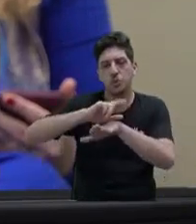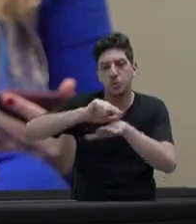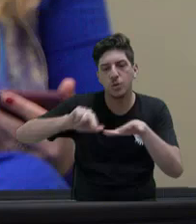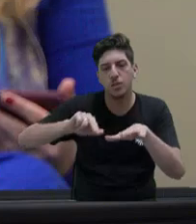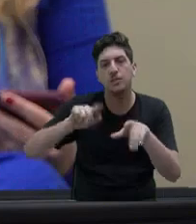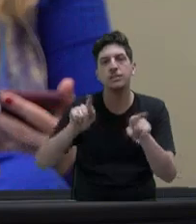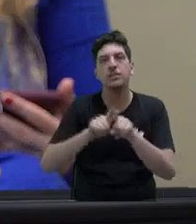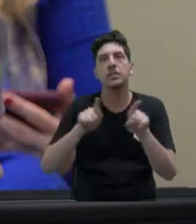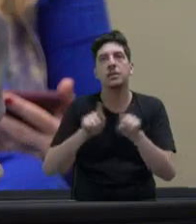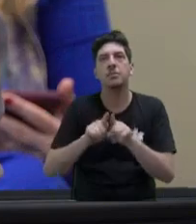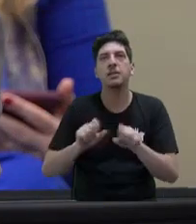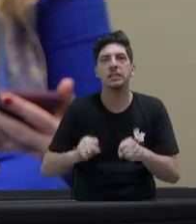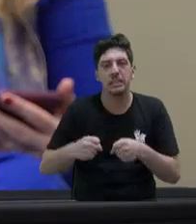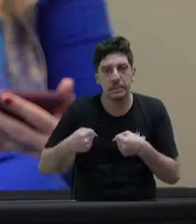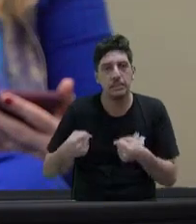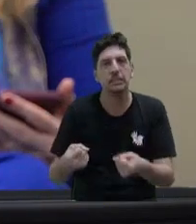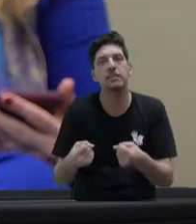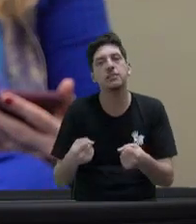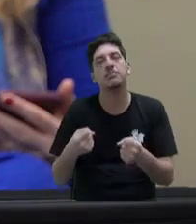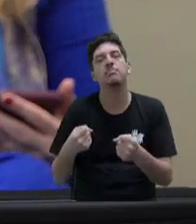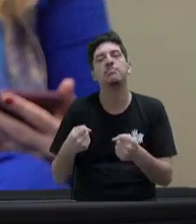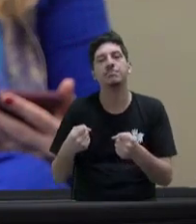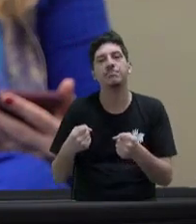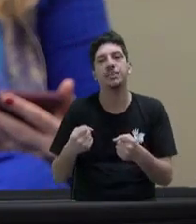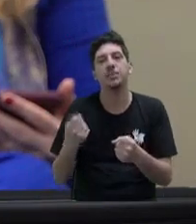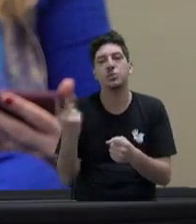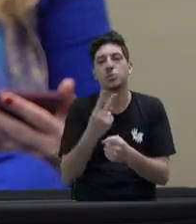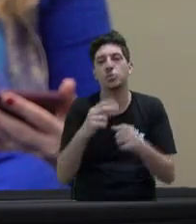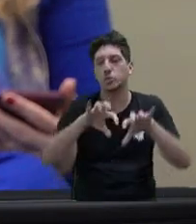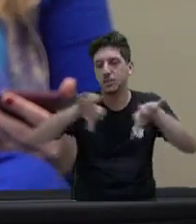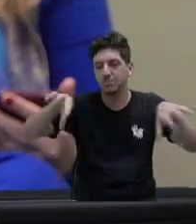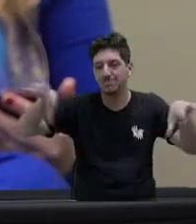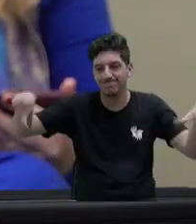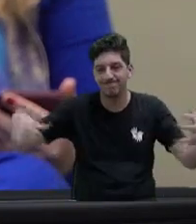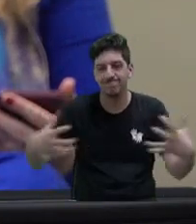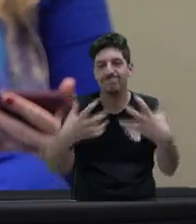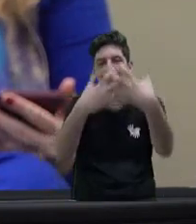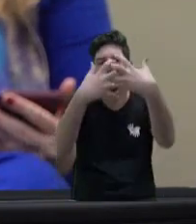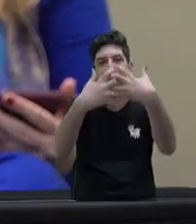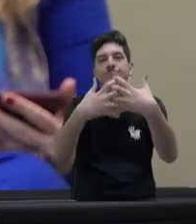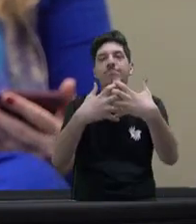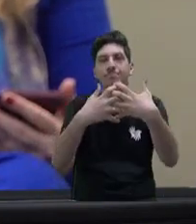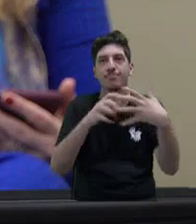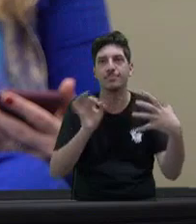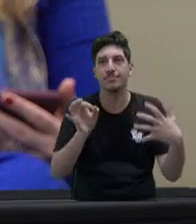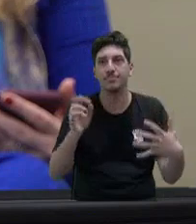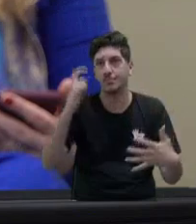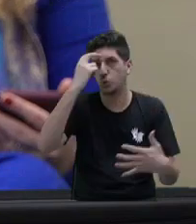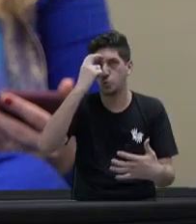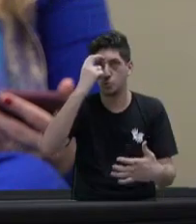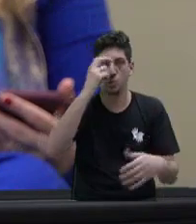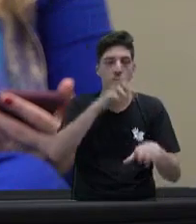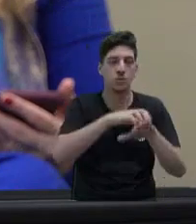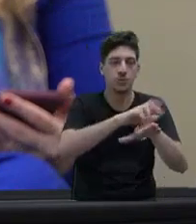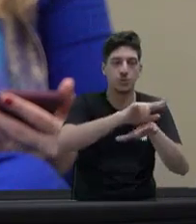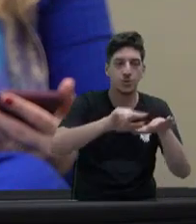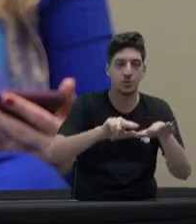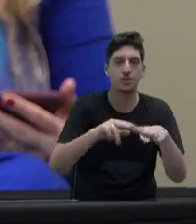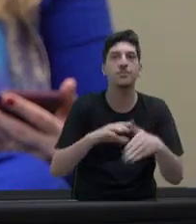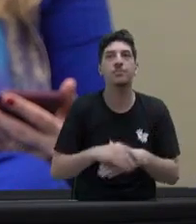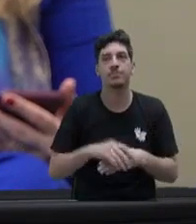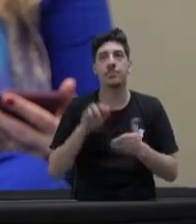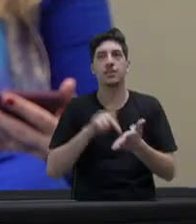ele defende a ligação dessas duas, da cultura e do turismo.